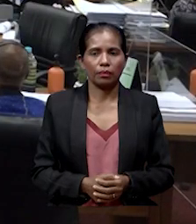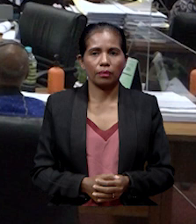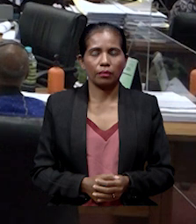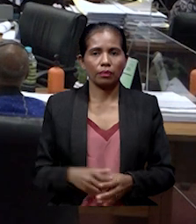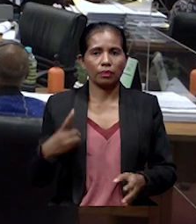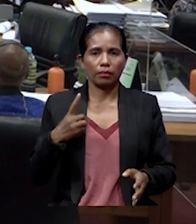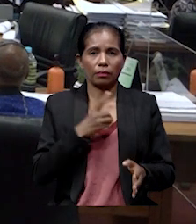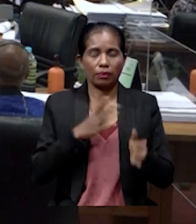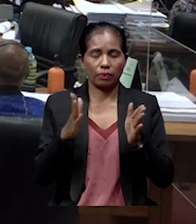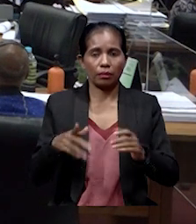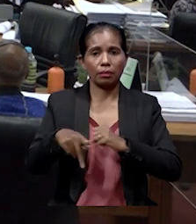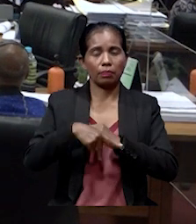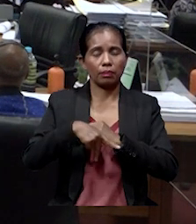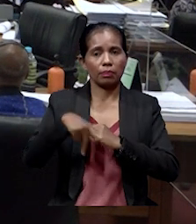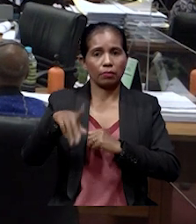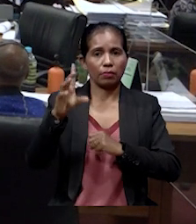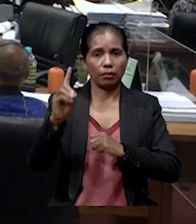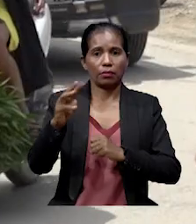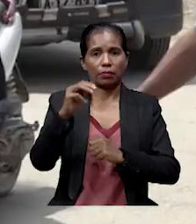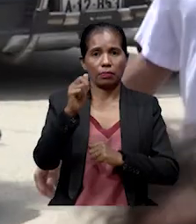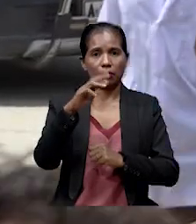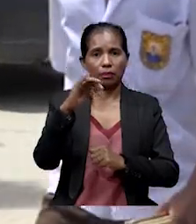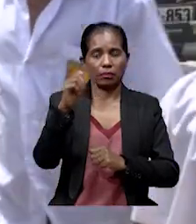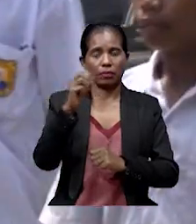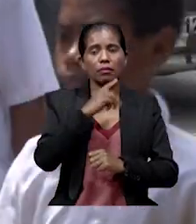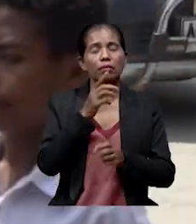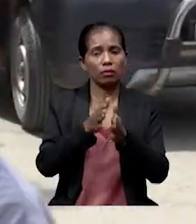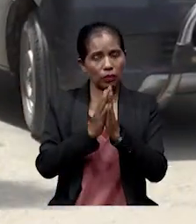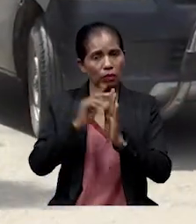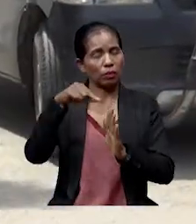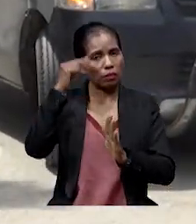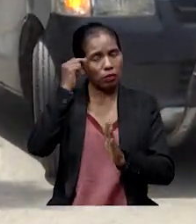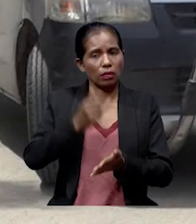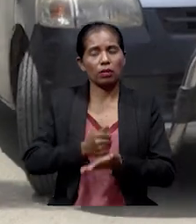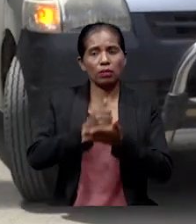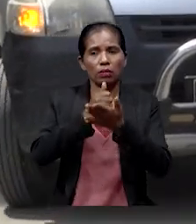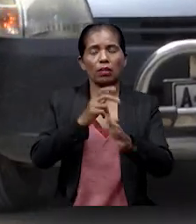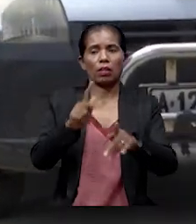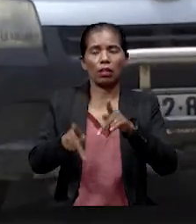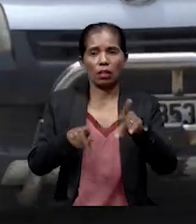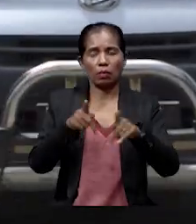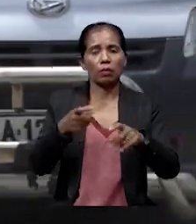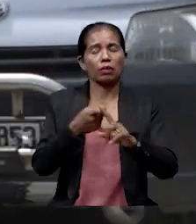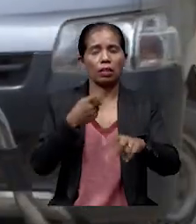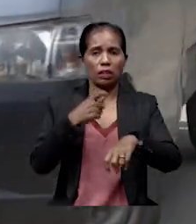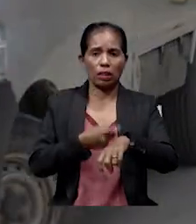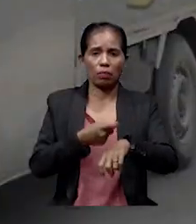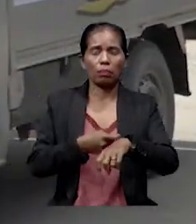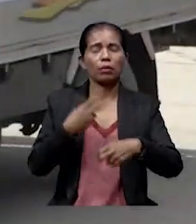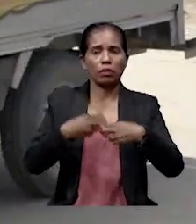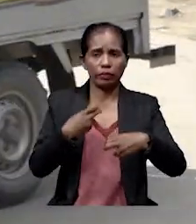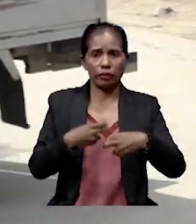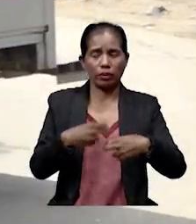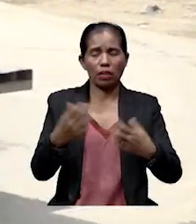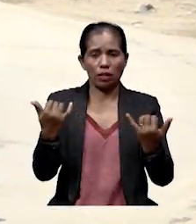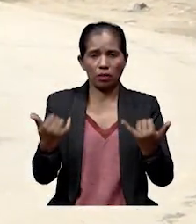Deputado bancada PD, Mariano Asanami Sabino, russo governo, ato salva povo russo situação difícil, nebeda daune,